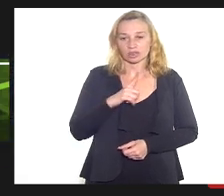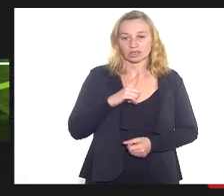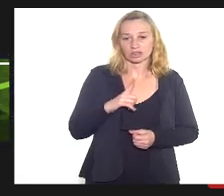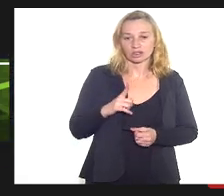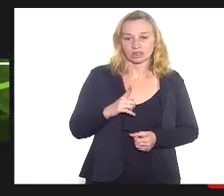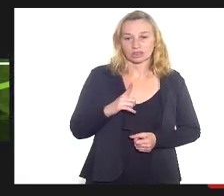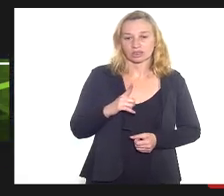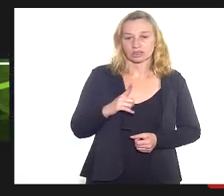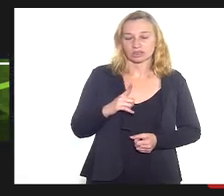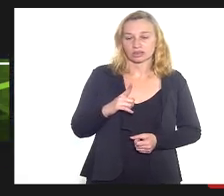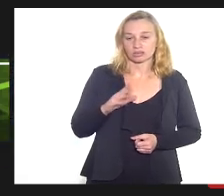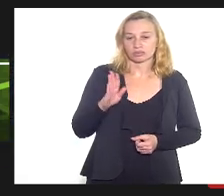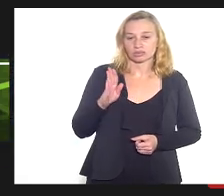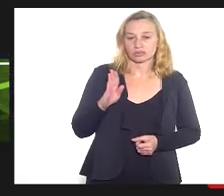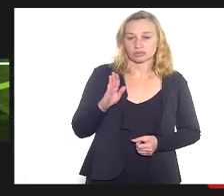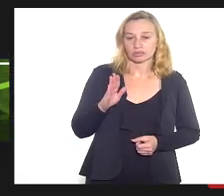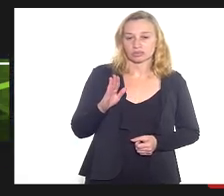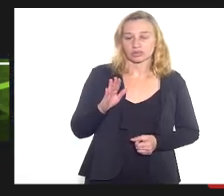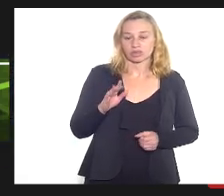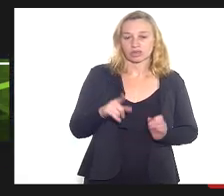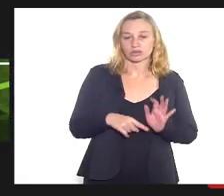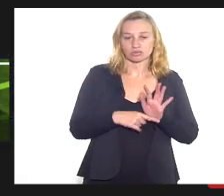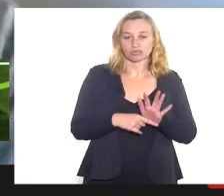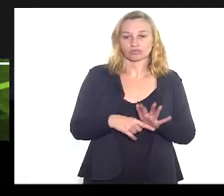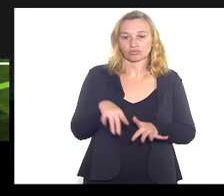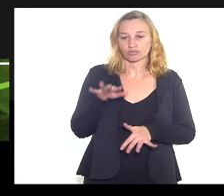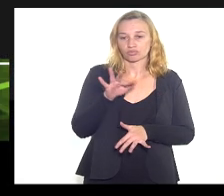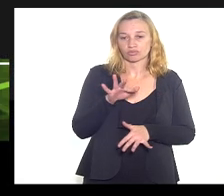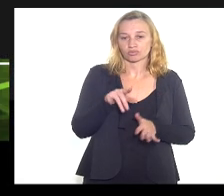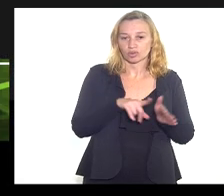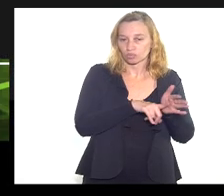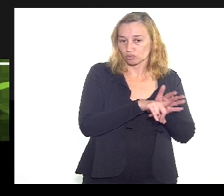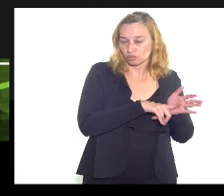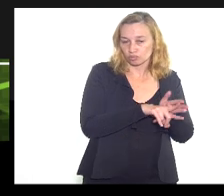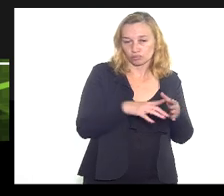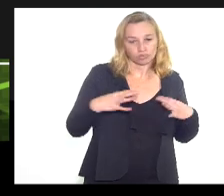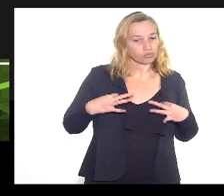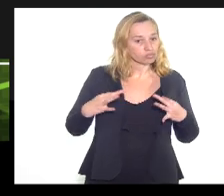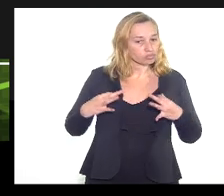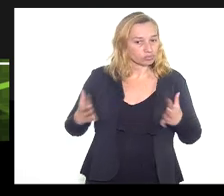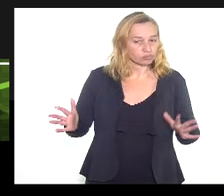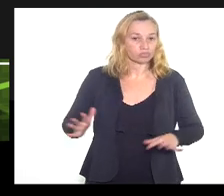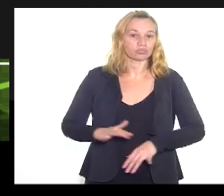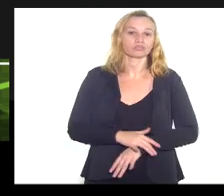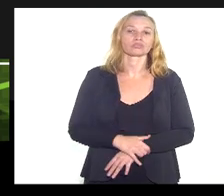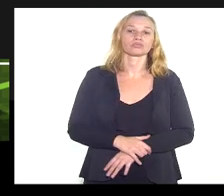benefício fiscal é voluntário.